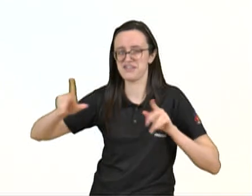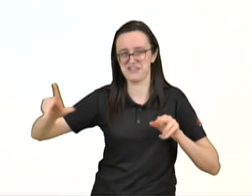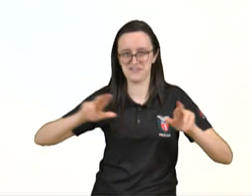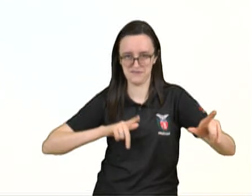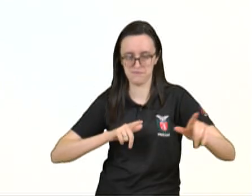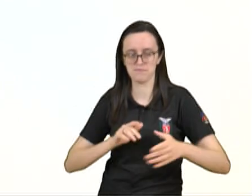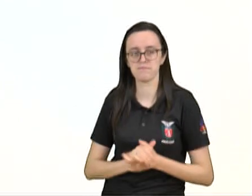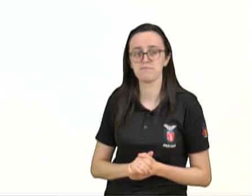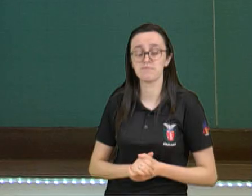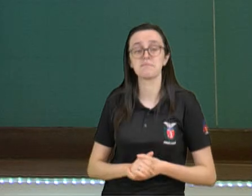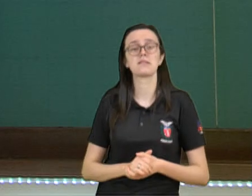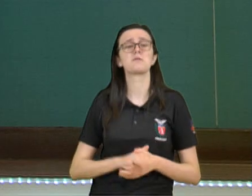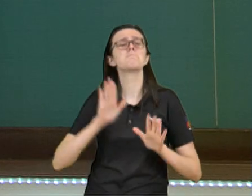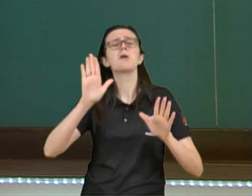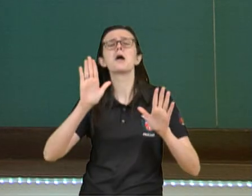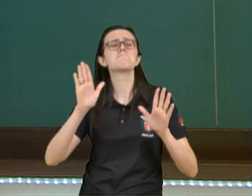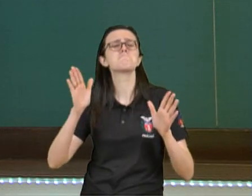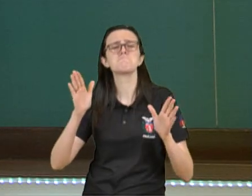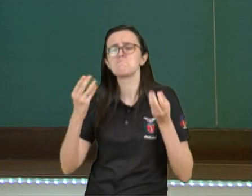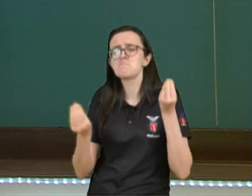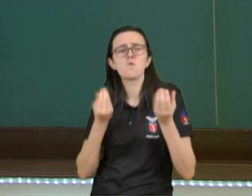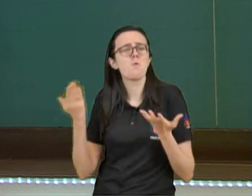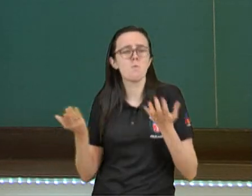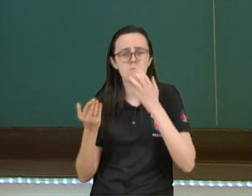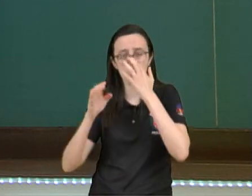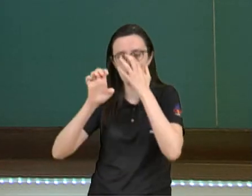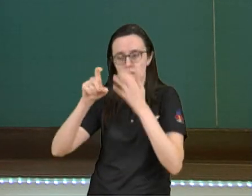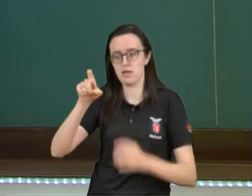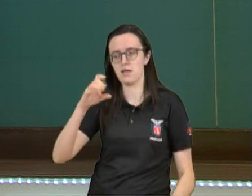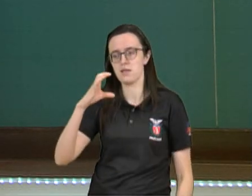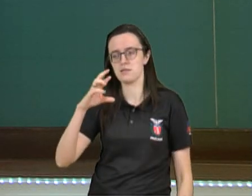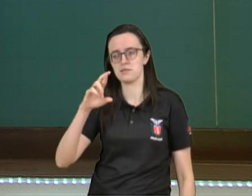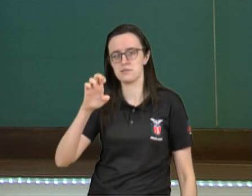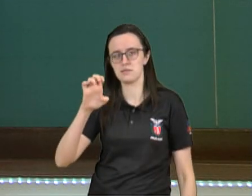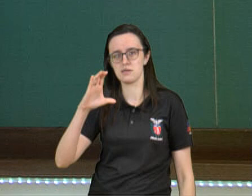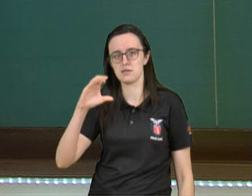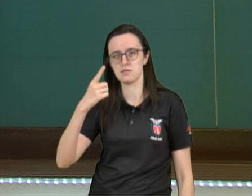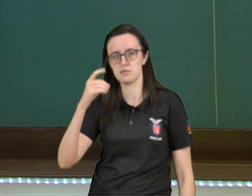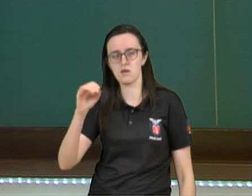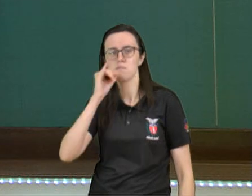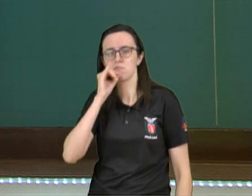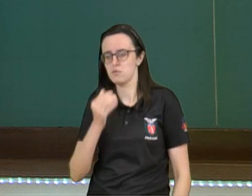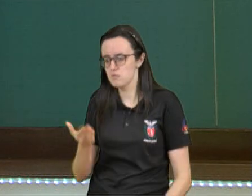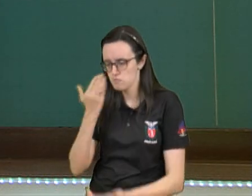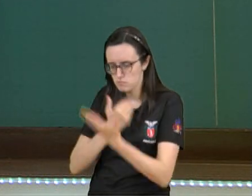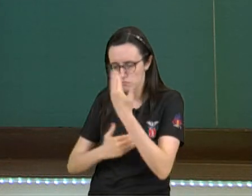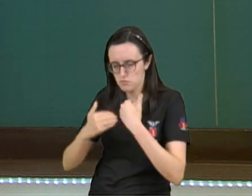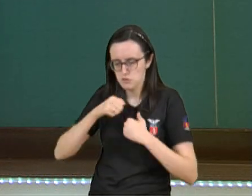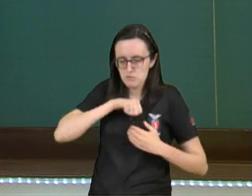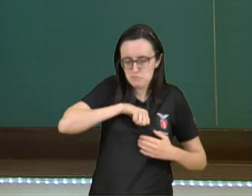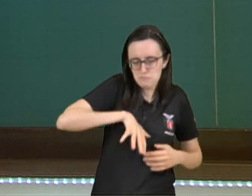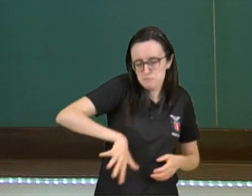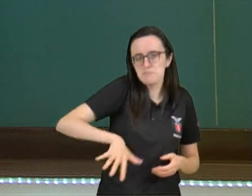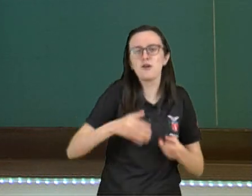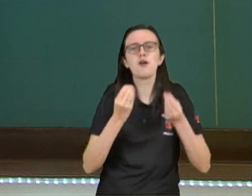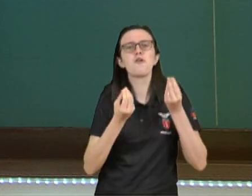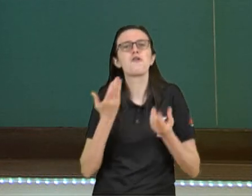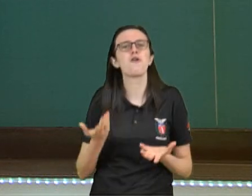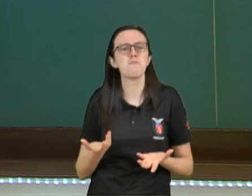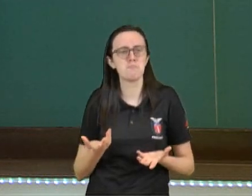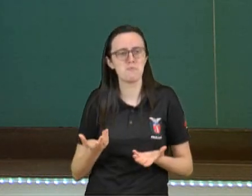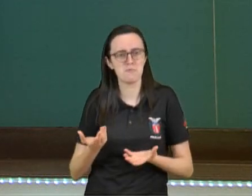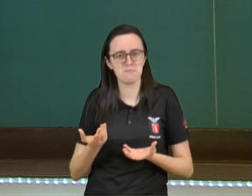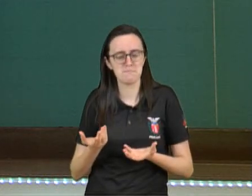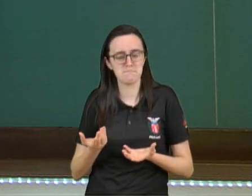heterótrofos. E a excreção? Se alimentou, trouxe esse nutriente para o interior do corpo. Como ele elimina aquilo que ele não precisa mais ou